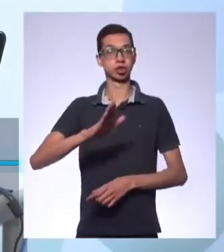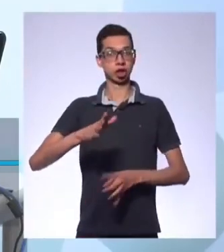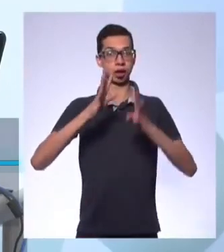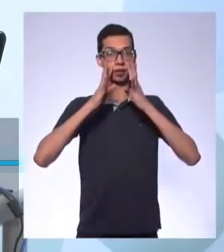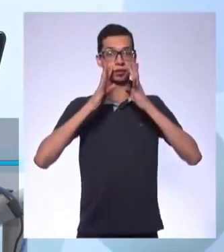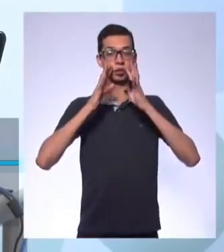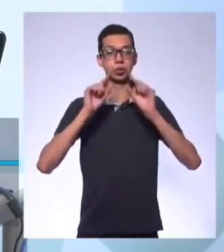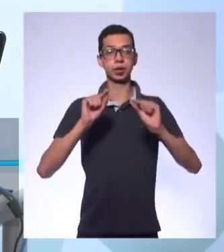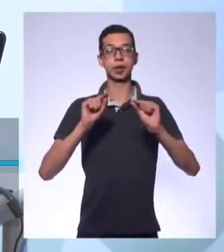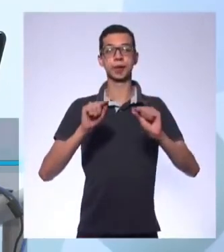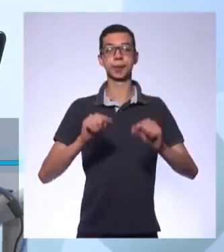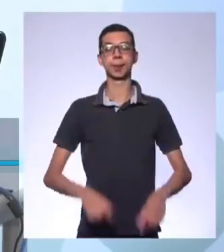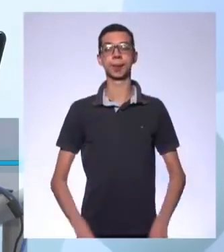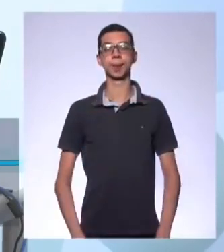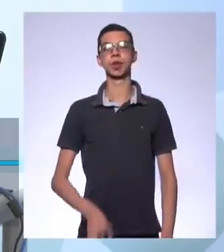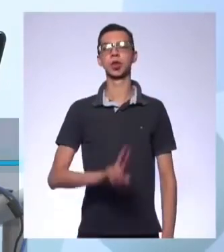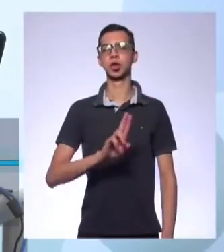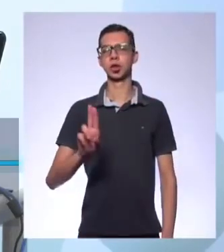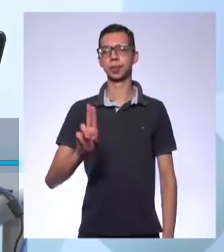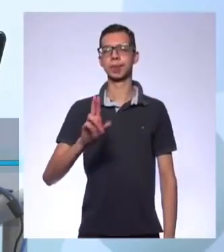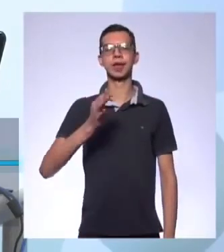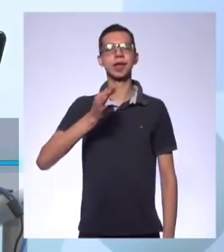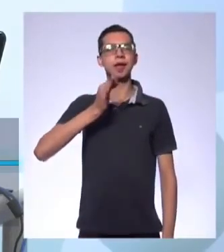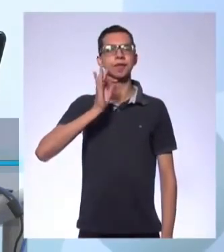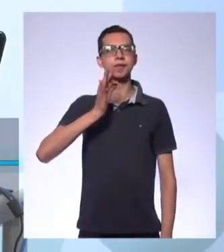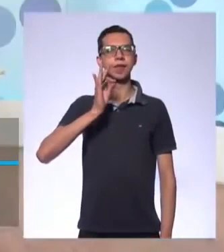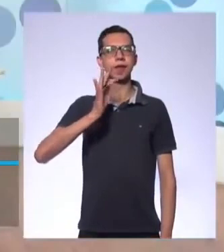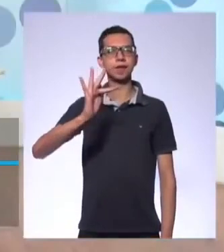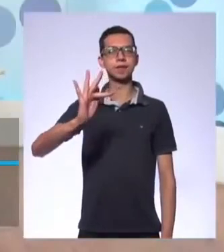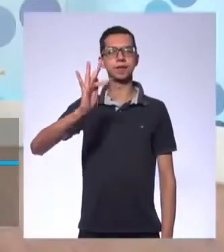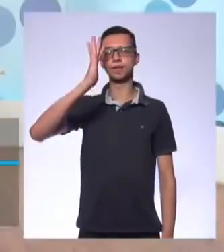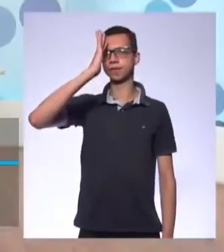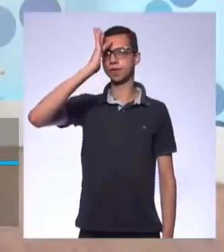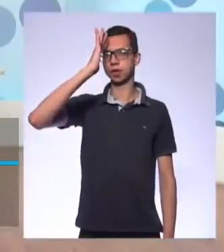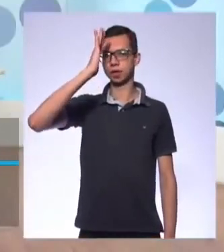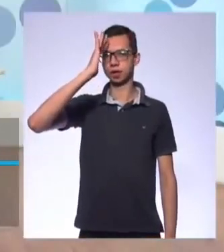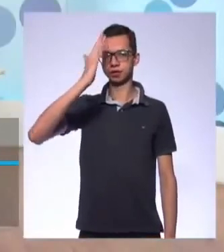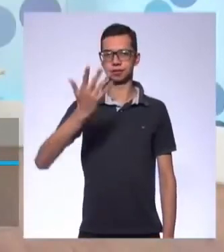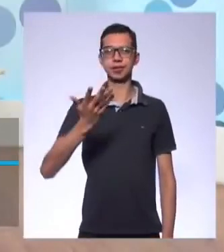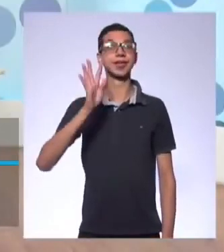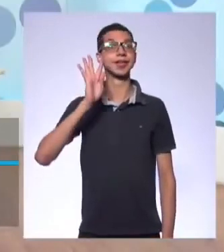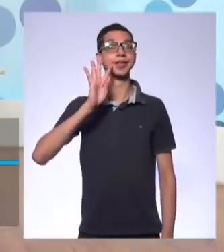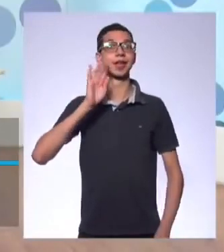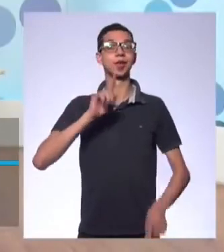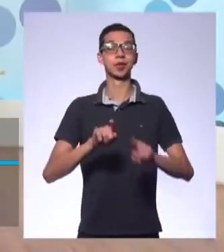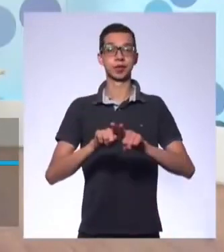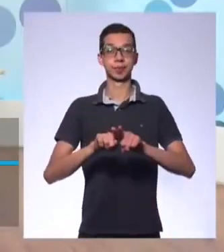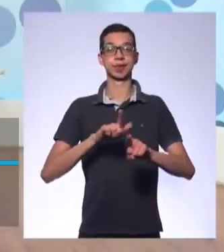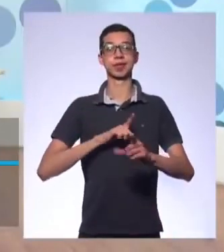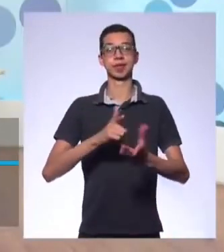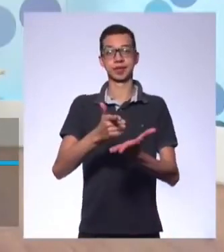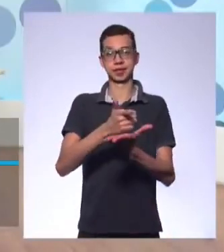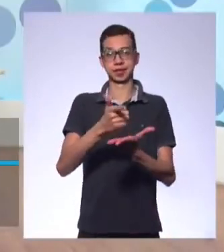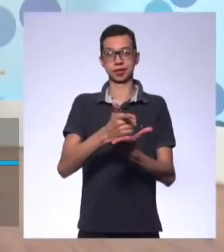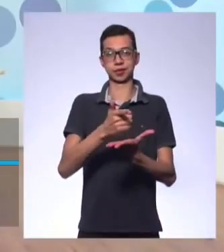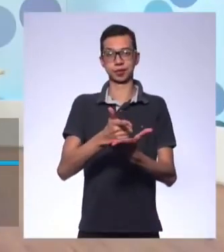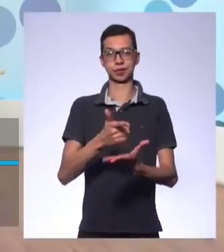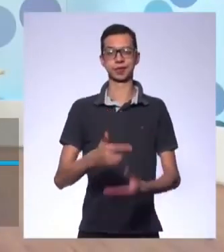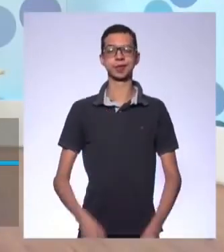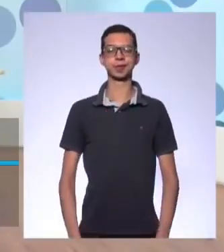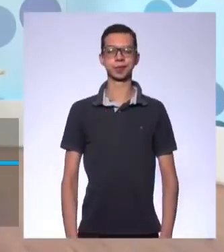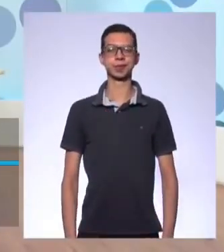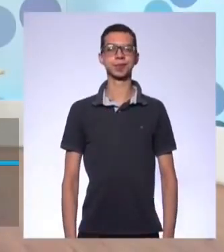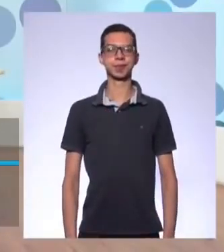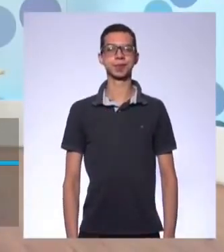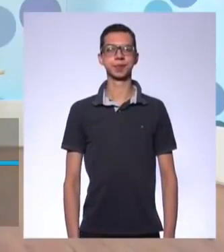né? Com o Karnal, que é muito legal, Sim. né? Sobre Hamlet. E há um livro também, né? Baseado no livro, o Café